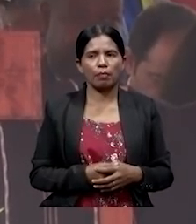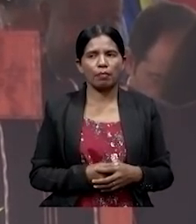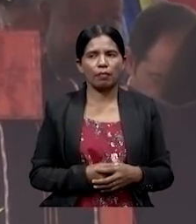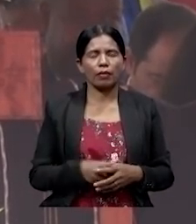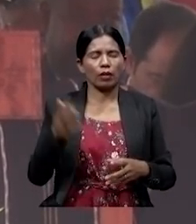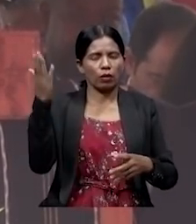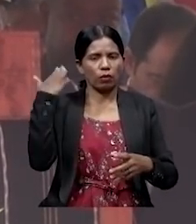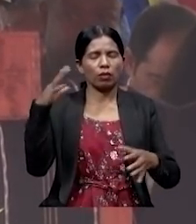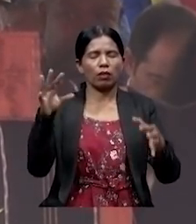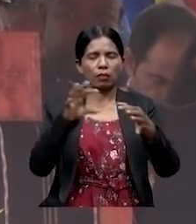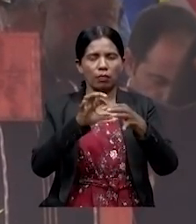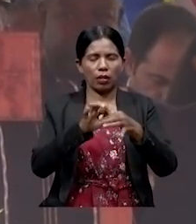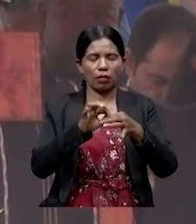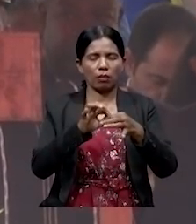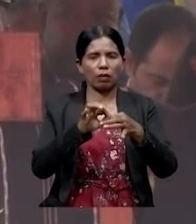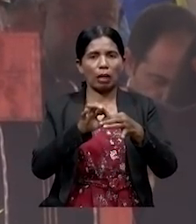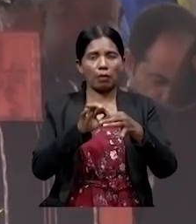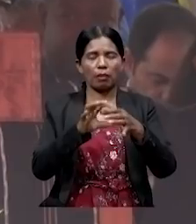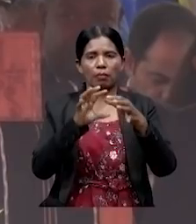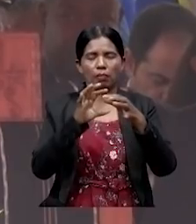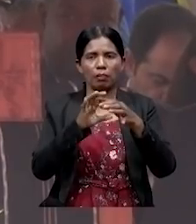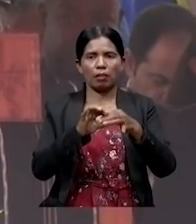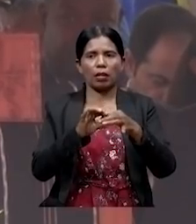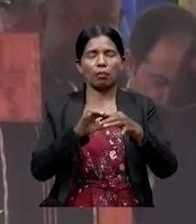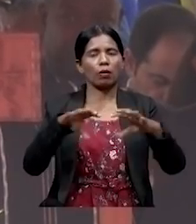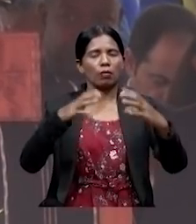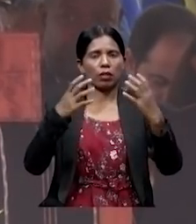membro do Comitê Nobel Paz e Oslo.